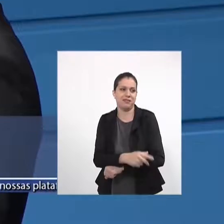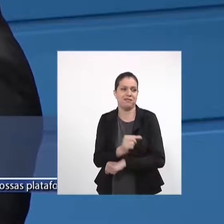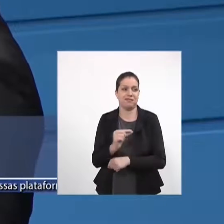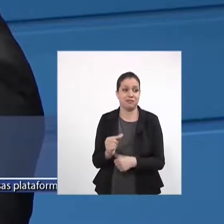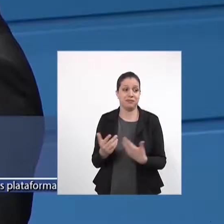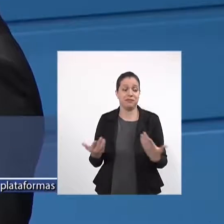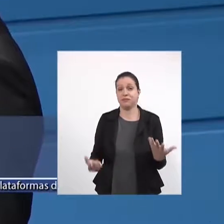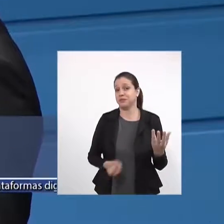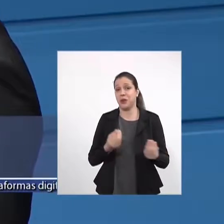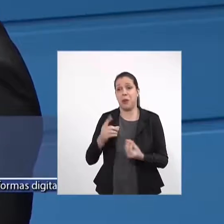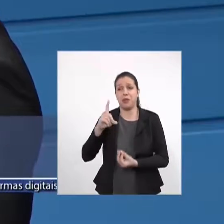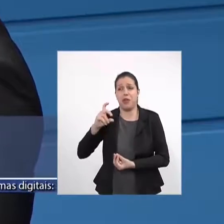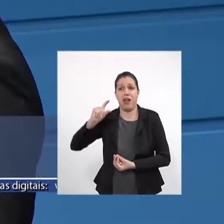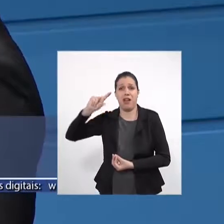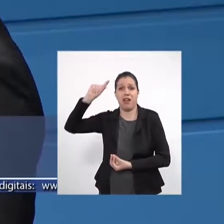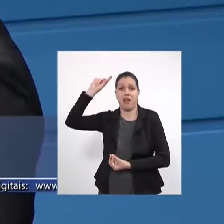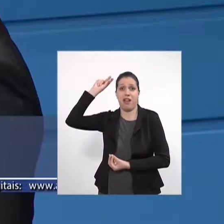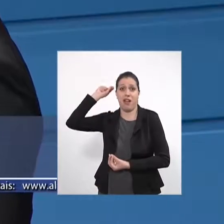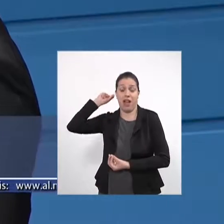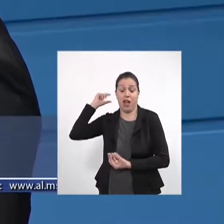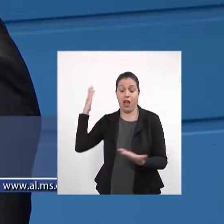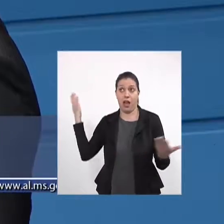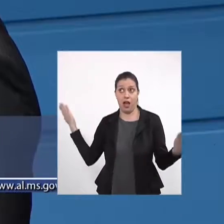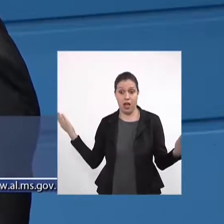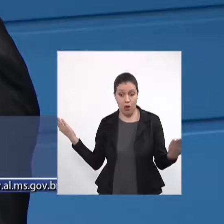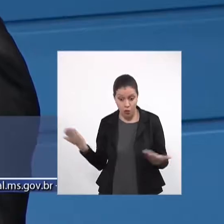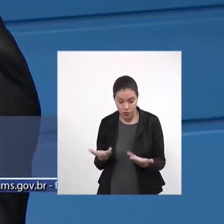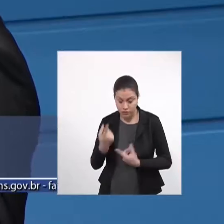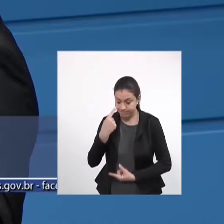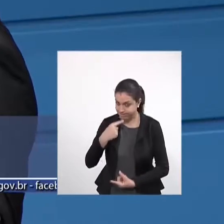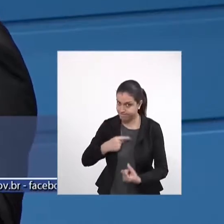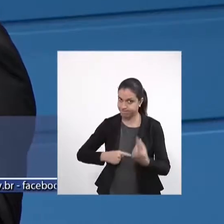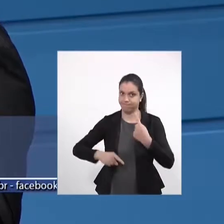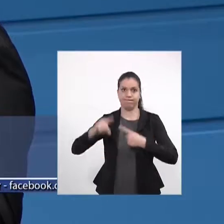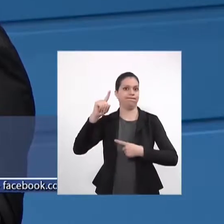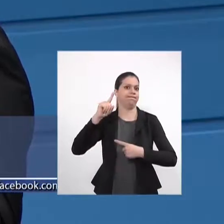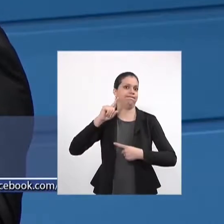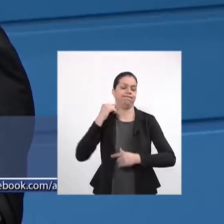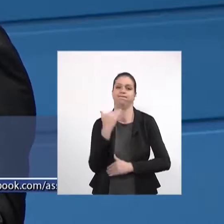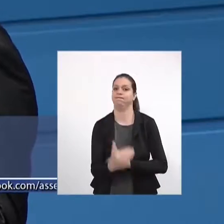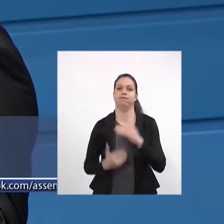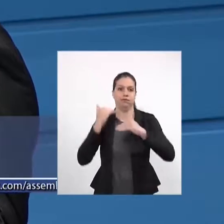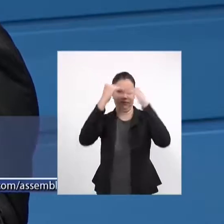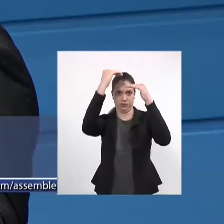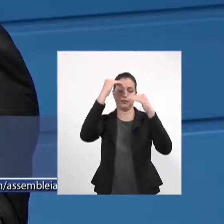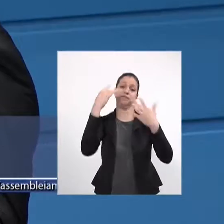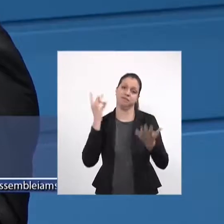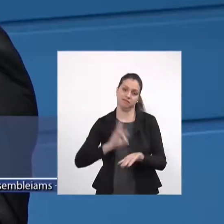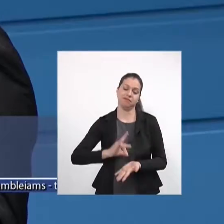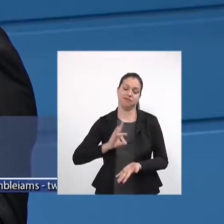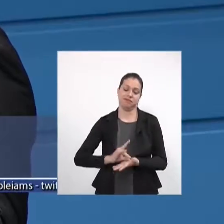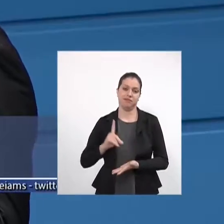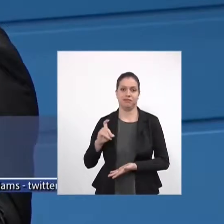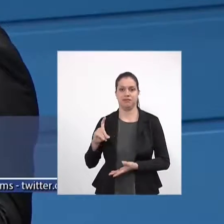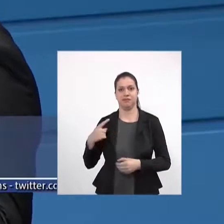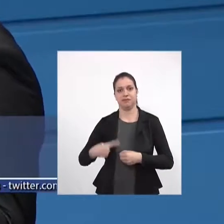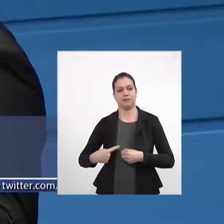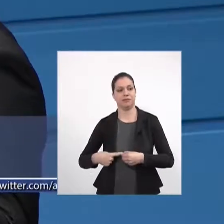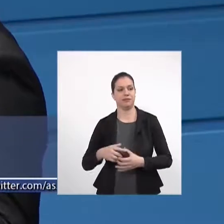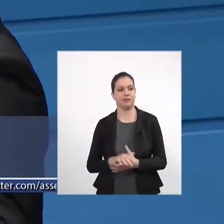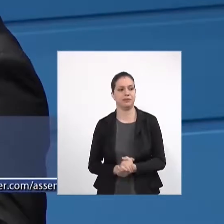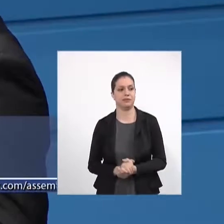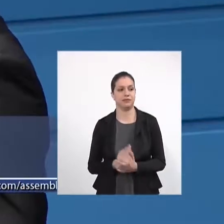era Dourados naquela época e o que Dourados é hoje. E o progresso de Dourados, né, o